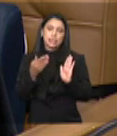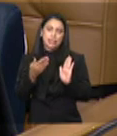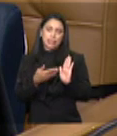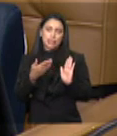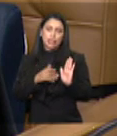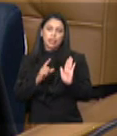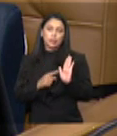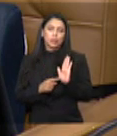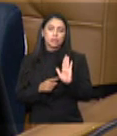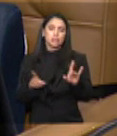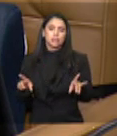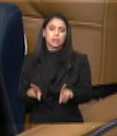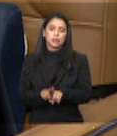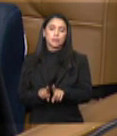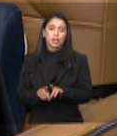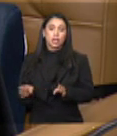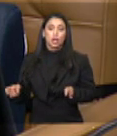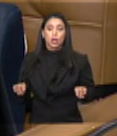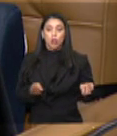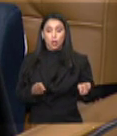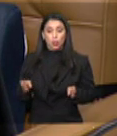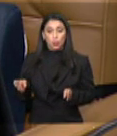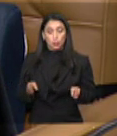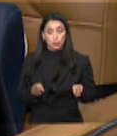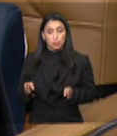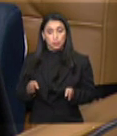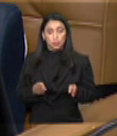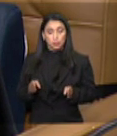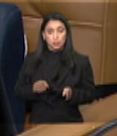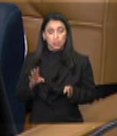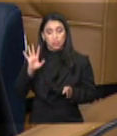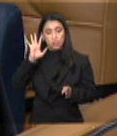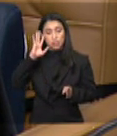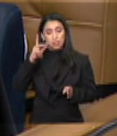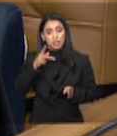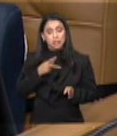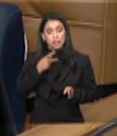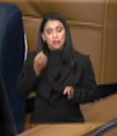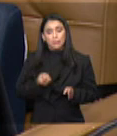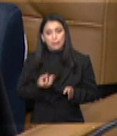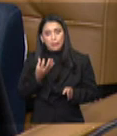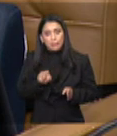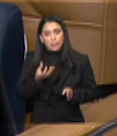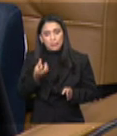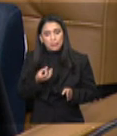se refere também a um prazo de alegações finais. Em pauta, habeas corpus número